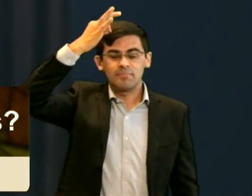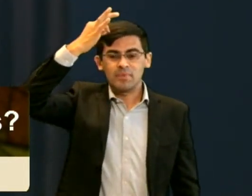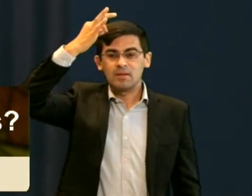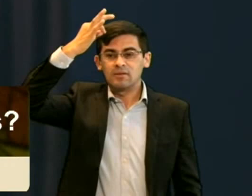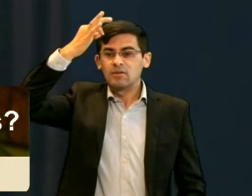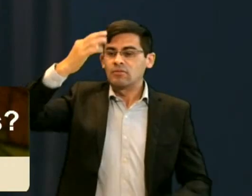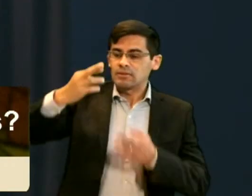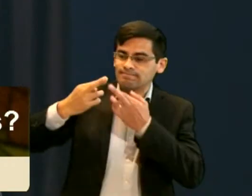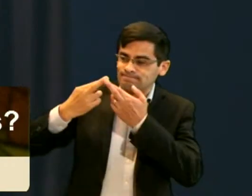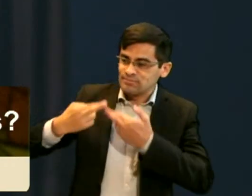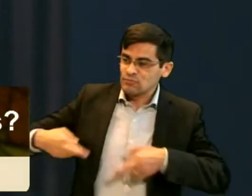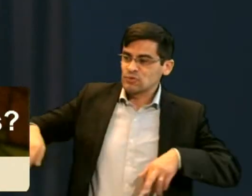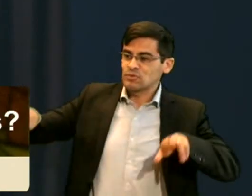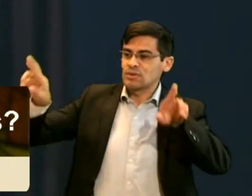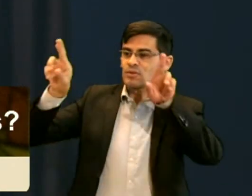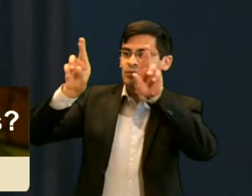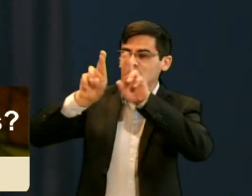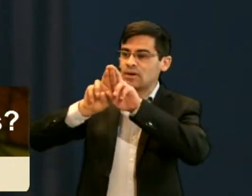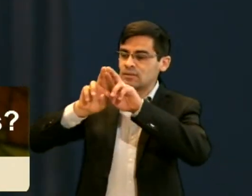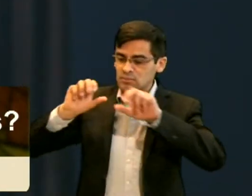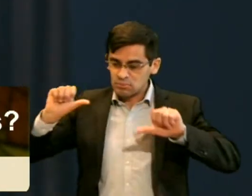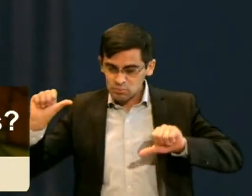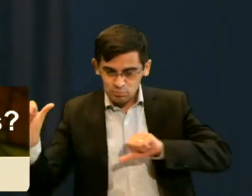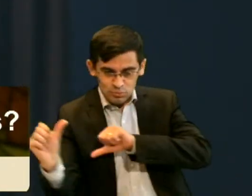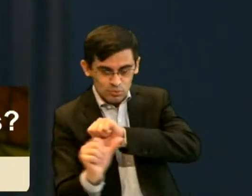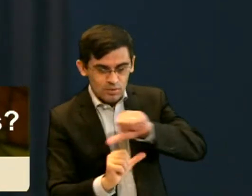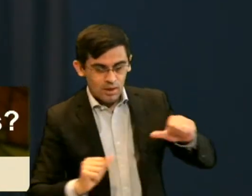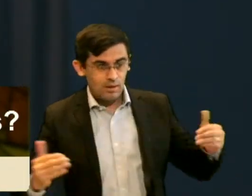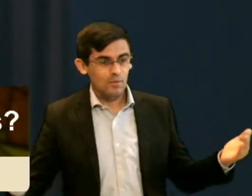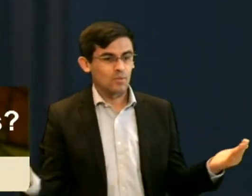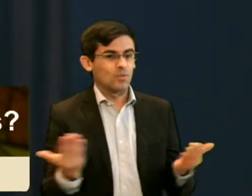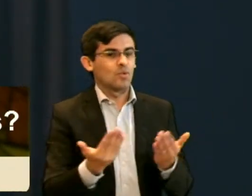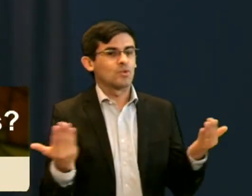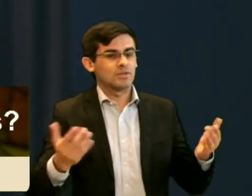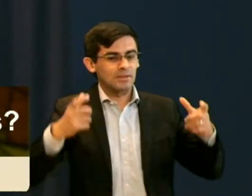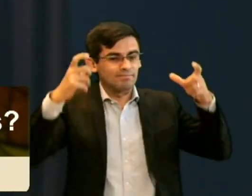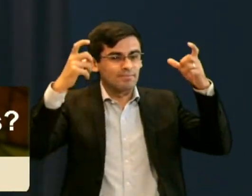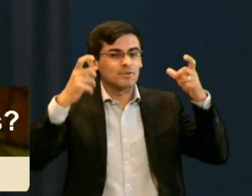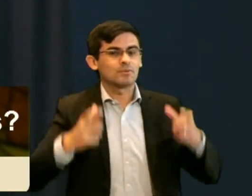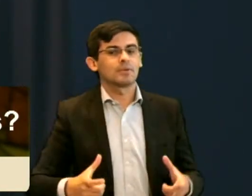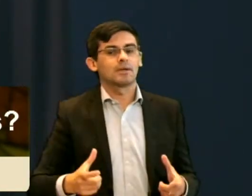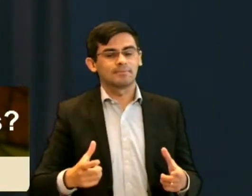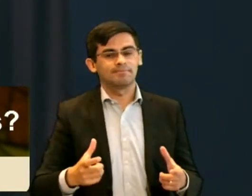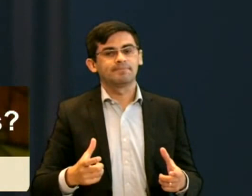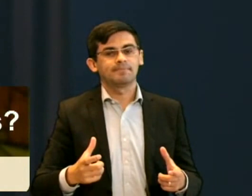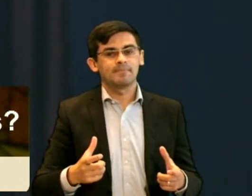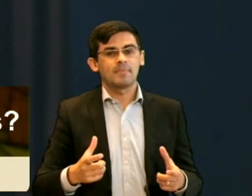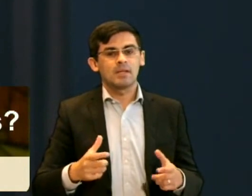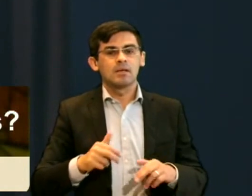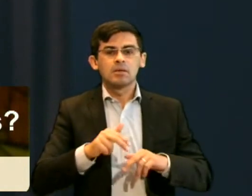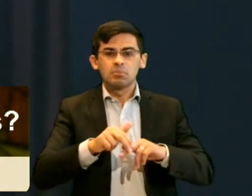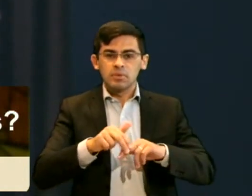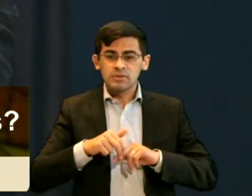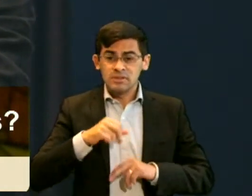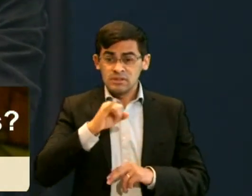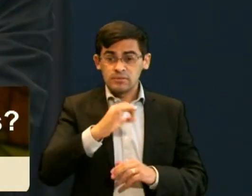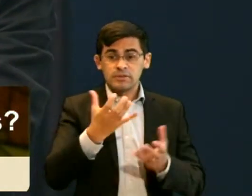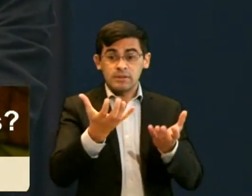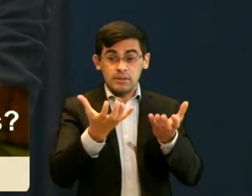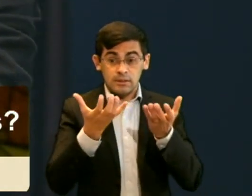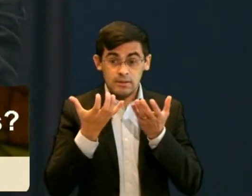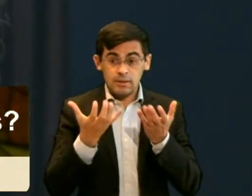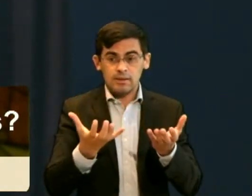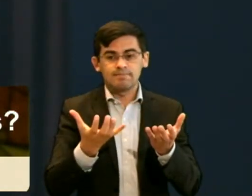nos renovar hoje neste lugar. Por isso, se hoje você